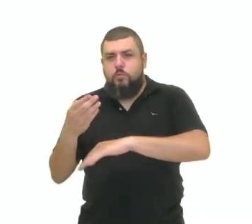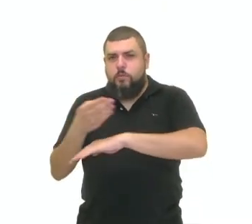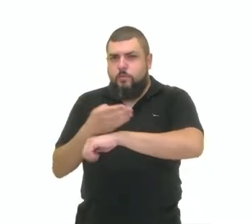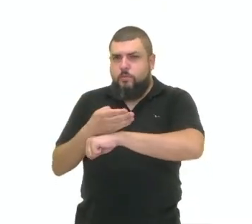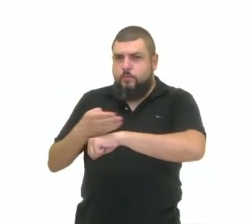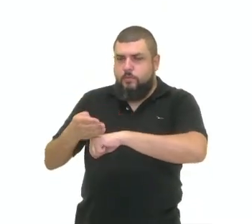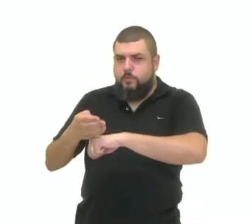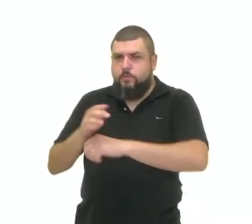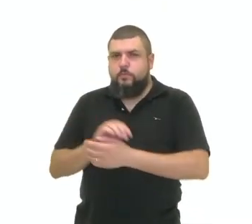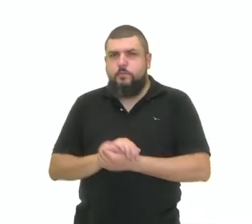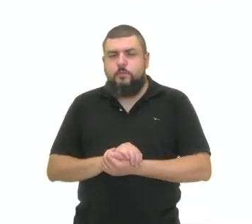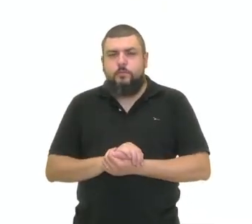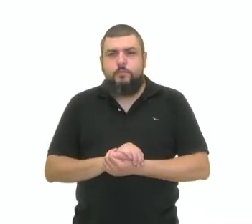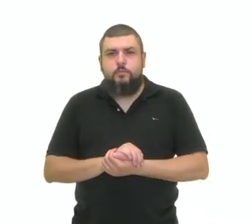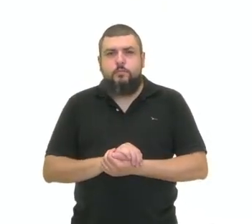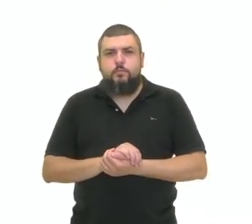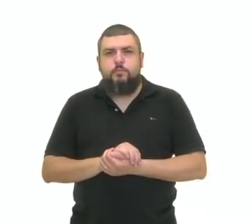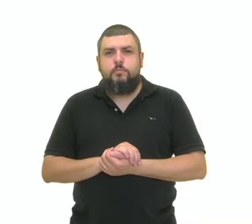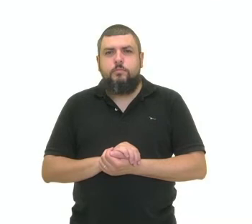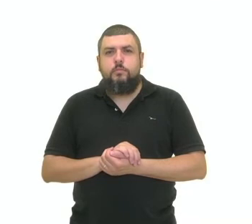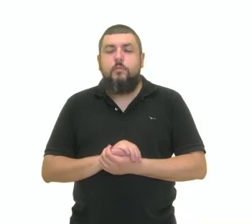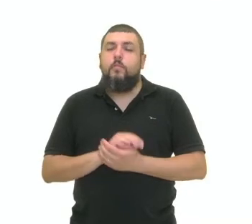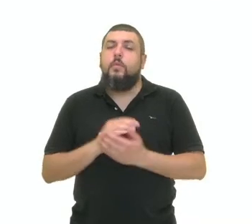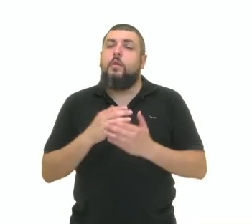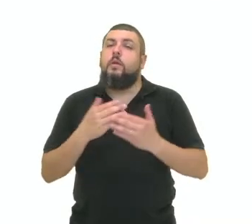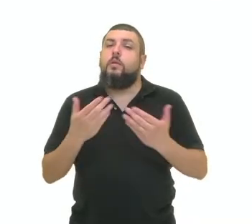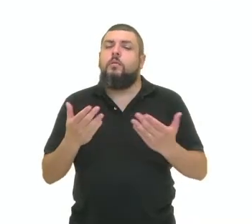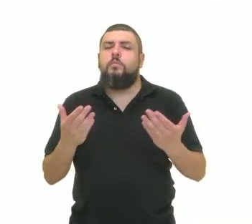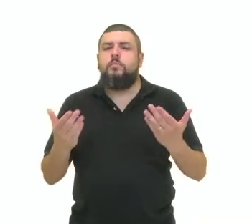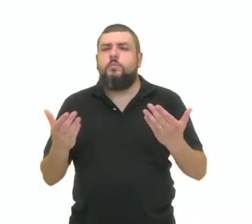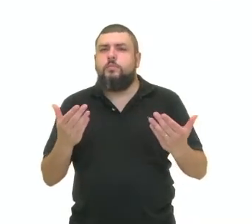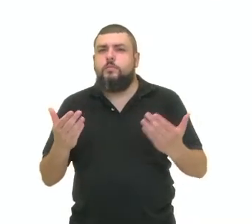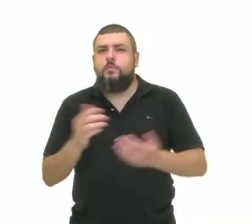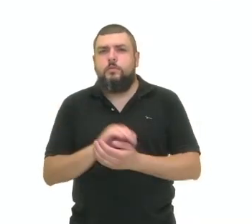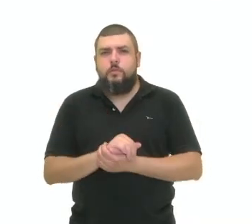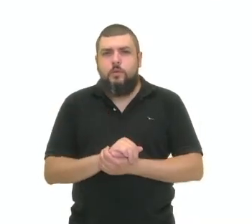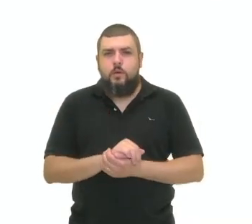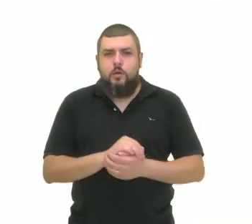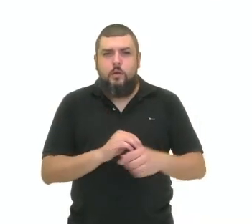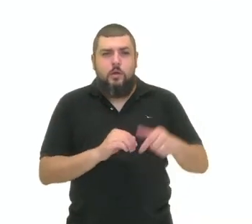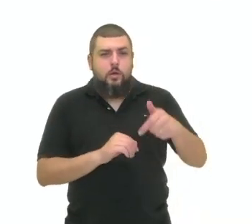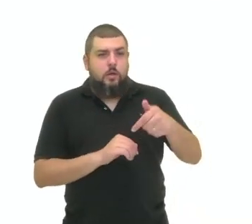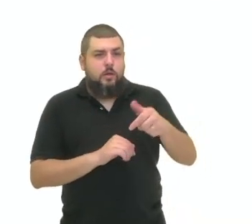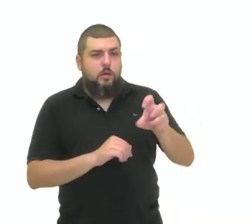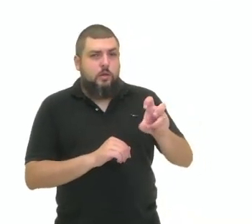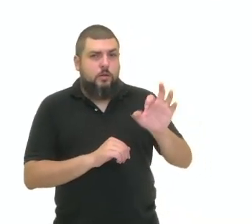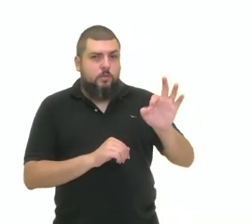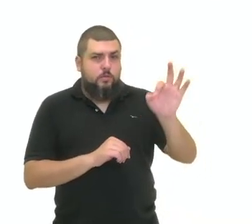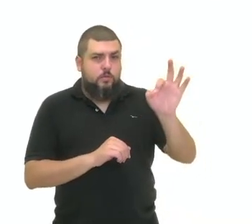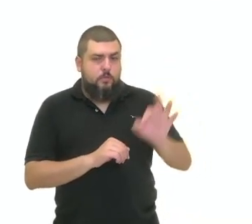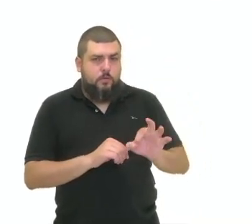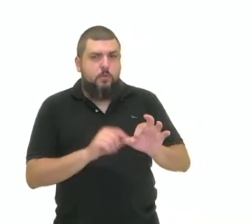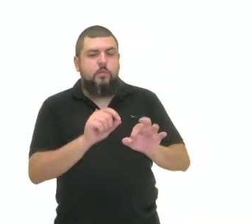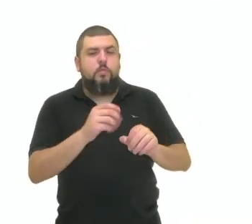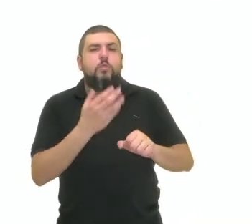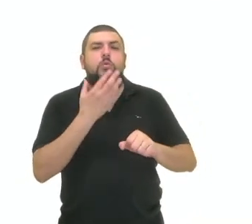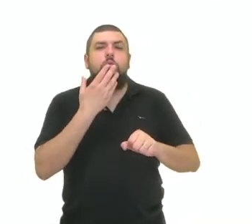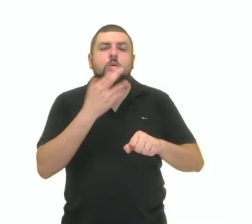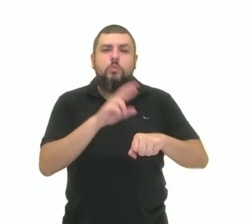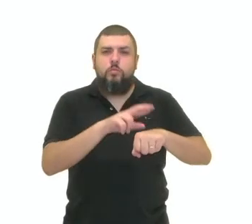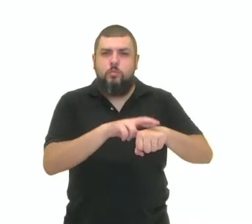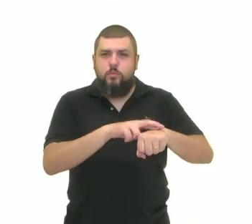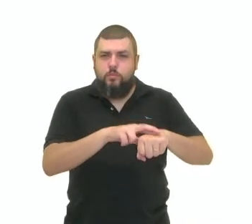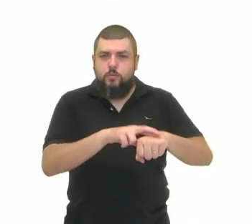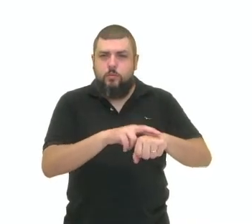flor branca. Ou seja, proporcionalmente, 75% das plantas geradas apresentavam flores